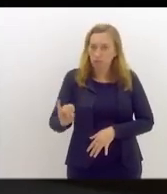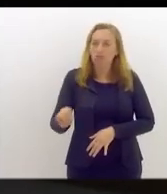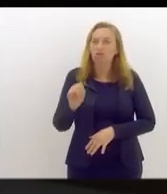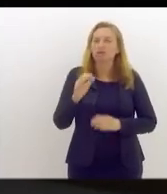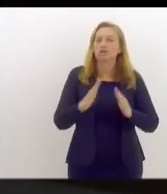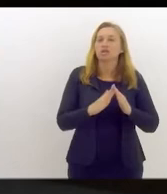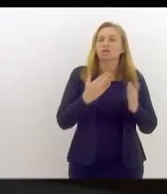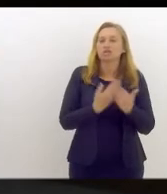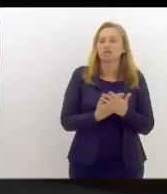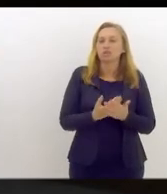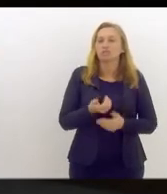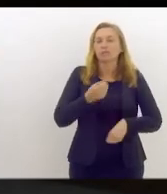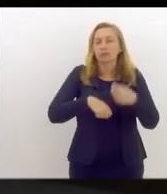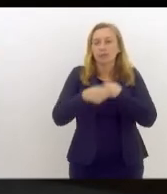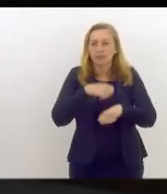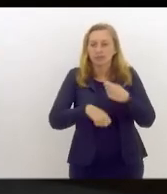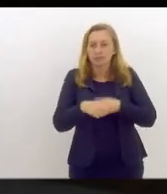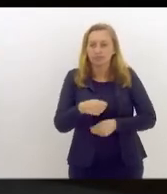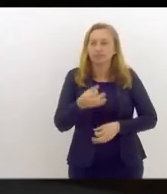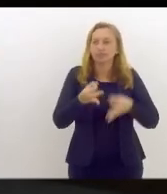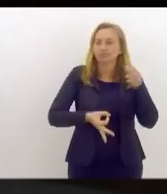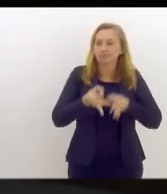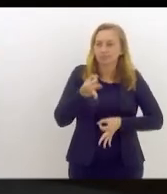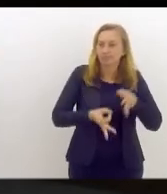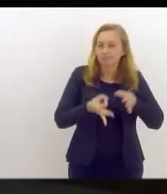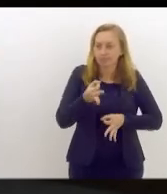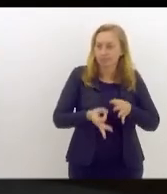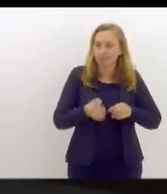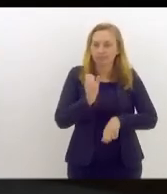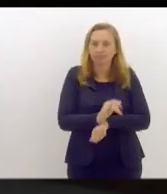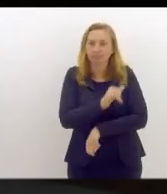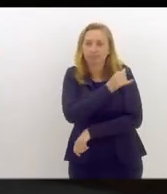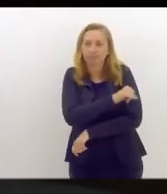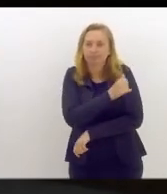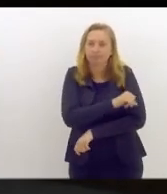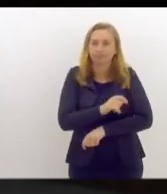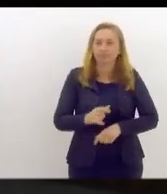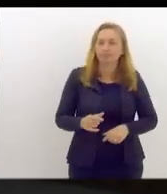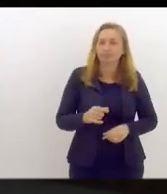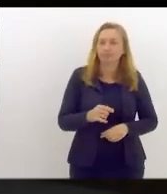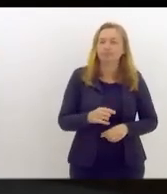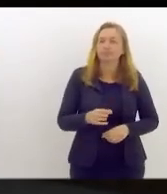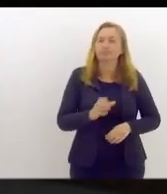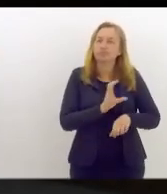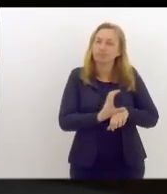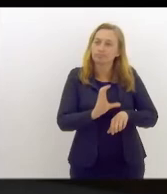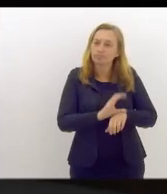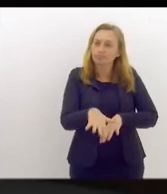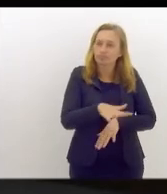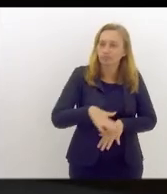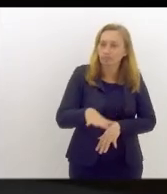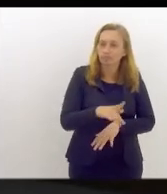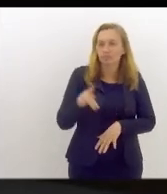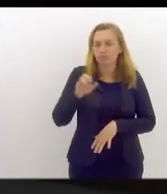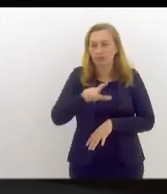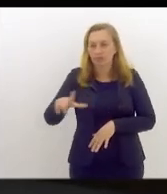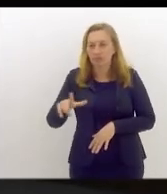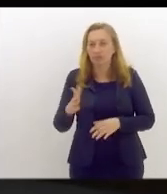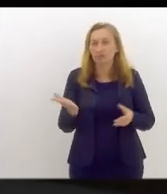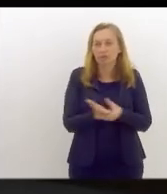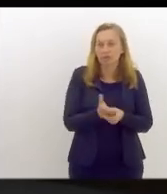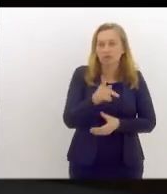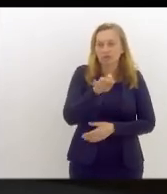administração judiciária do Tribunal de Justiça do Estado do Rio de Janeiro onde ministra cursos na área de Penal e processo penal